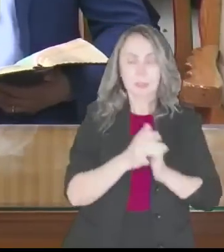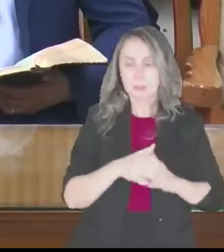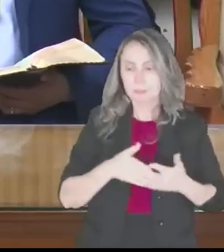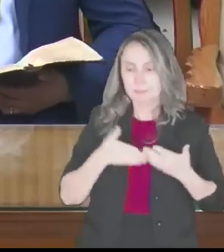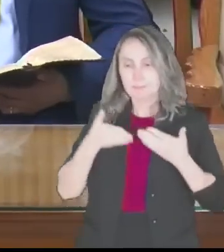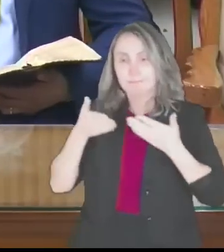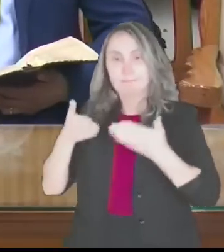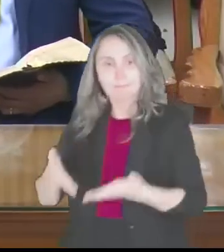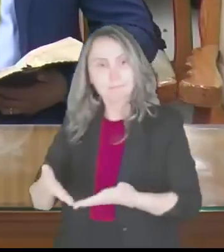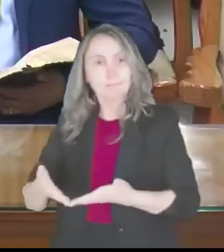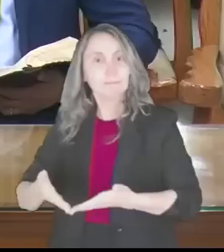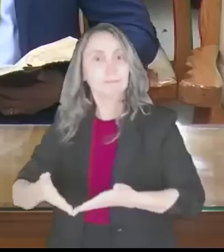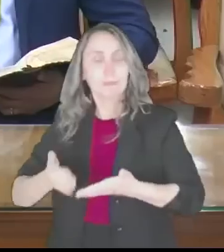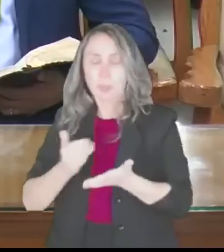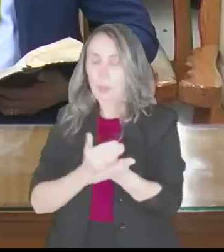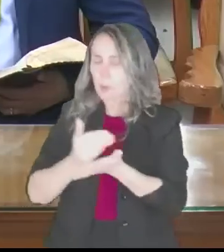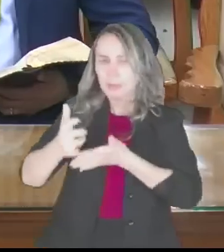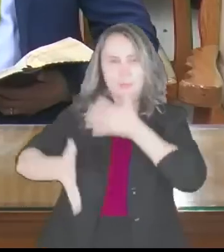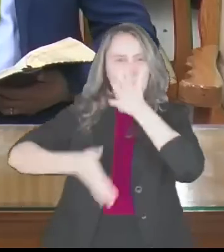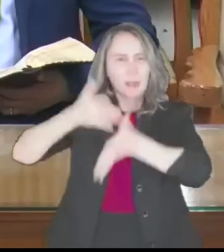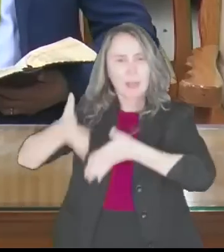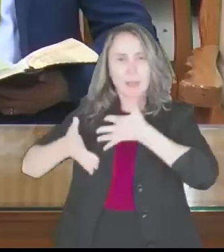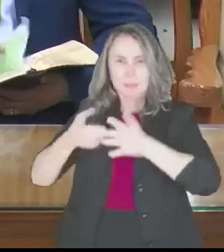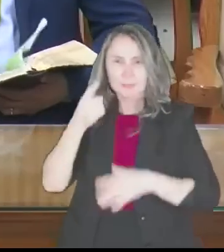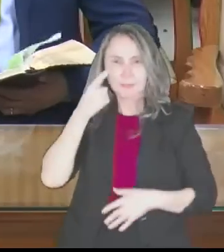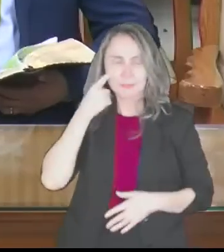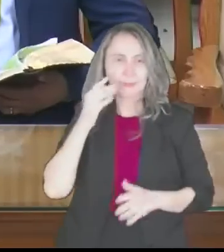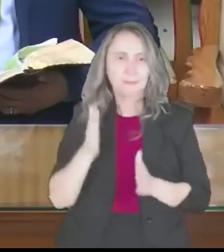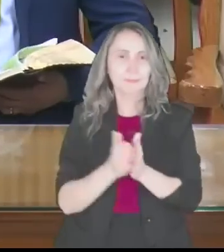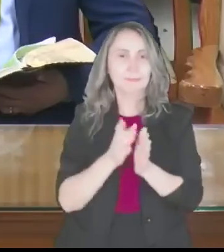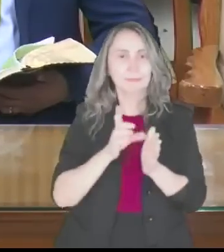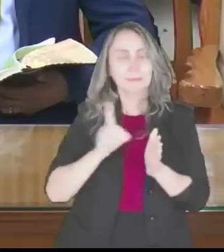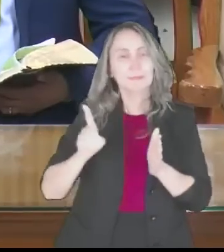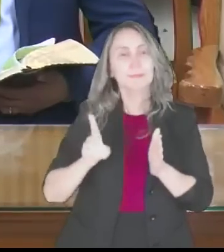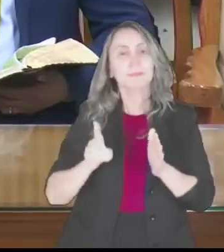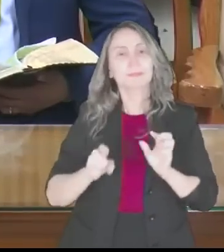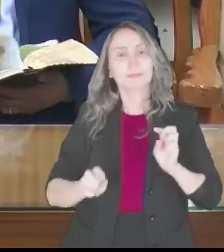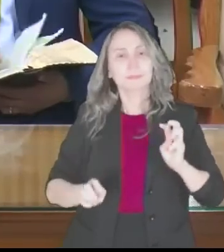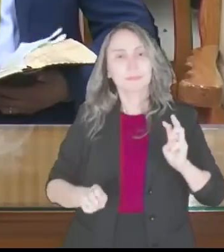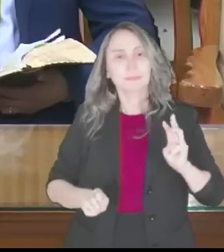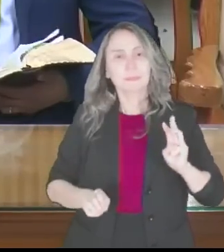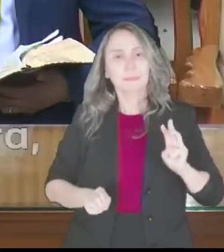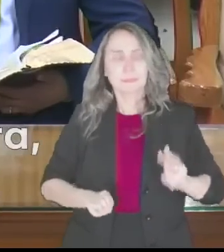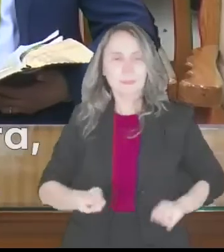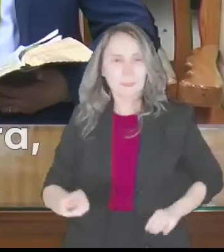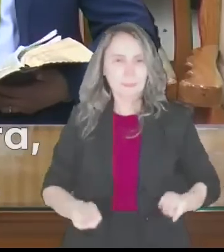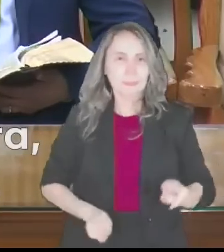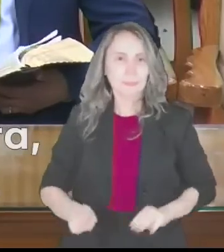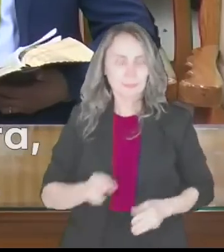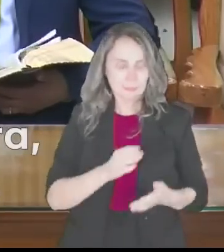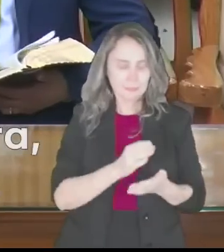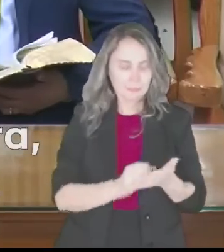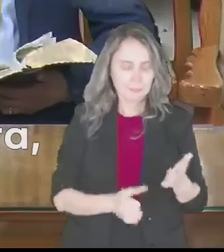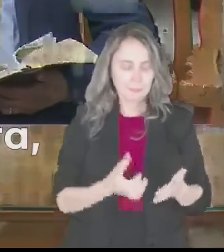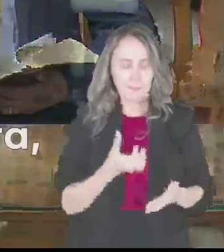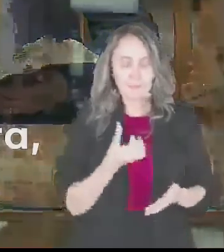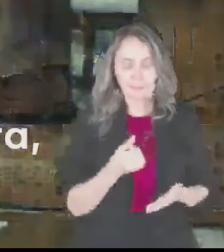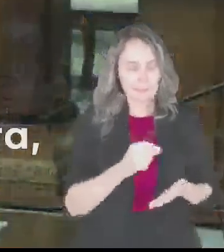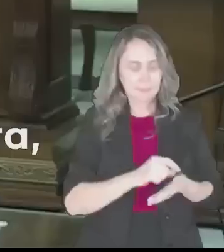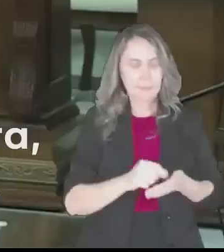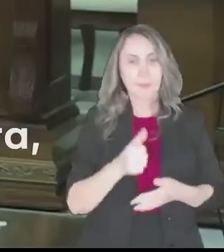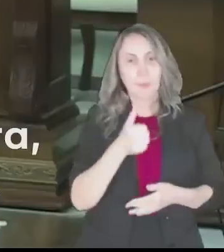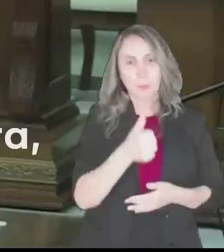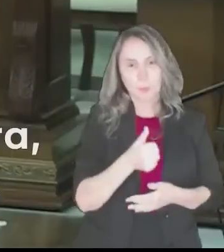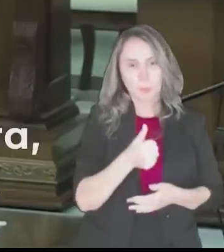Marcos 6, 1 e 2. São Marcos 6, 1 e 2. Glória a Deus. São Marcos 6, 1 e 2. E